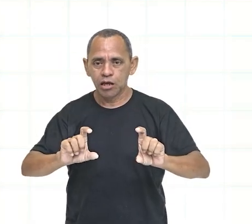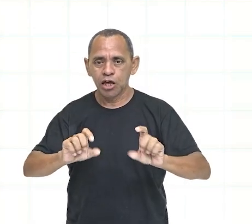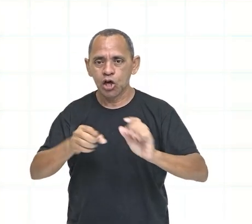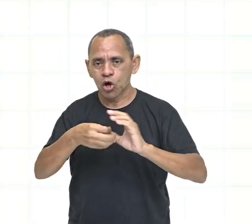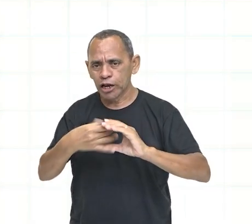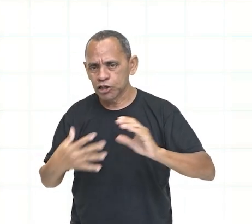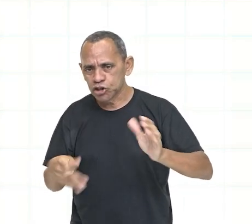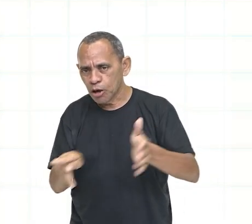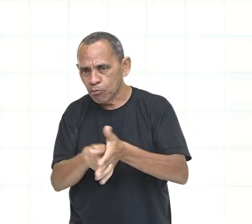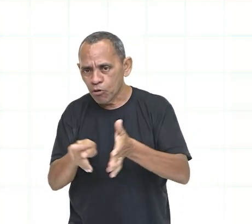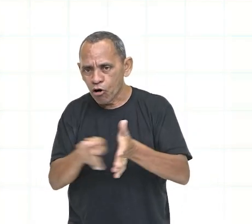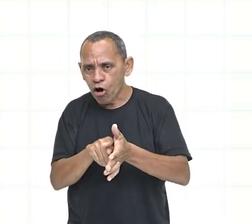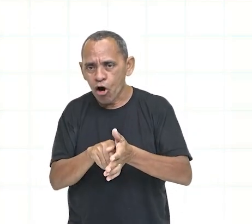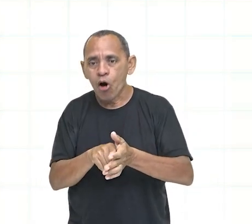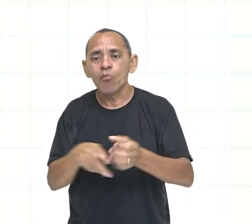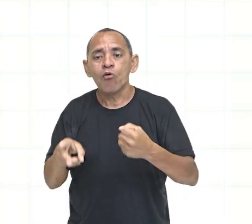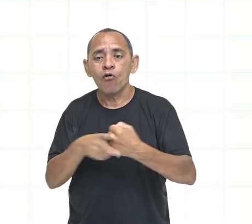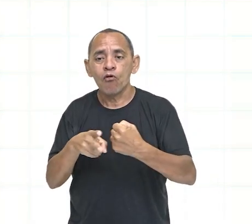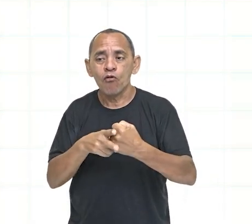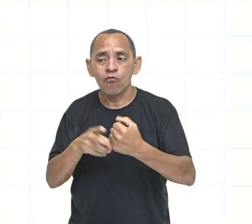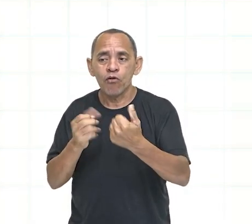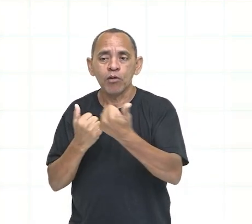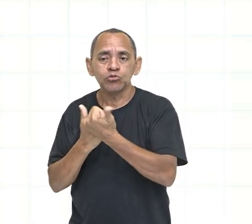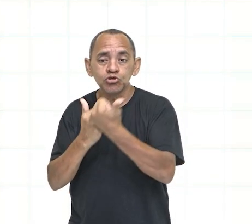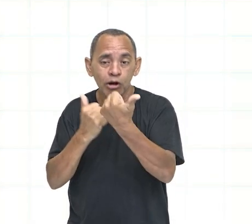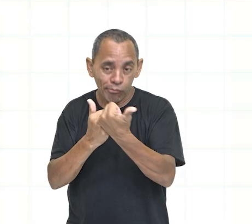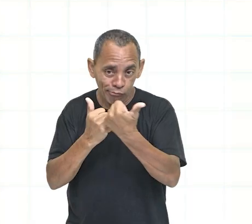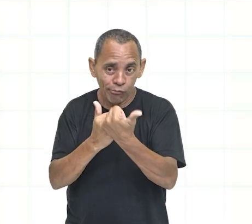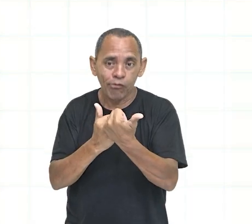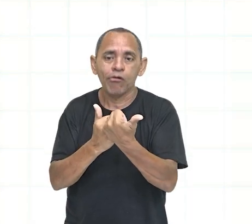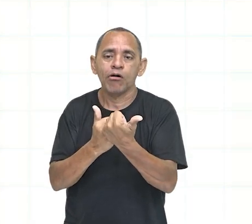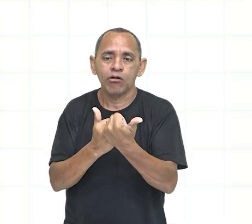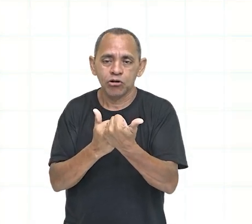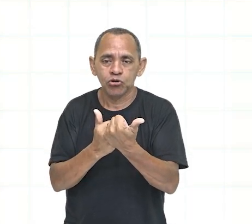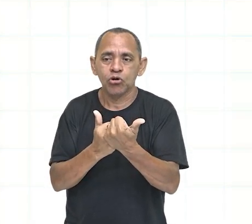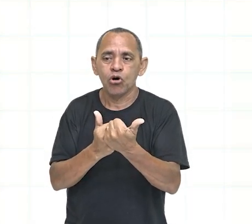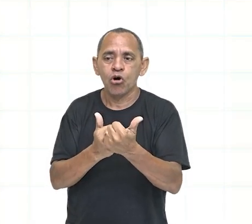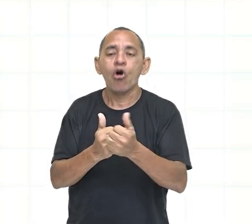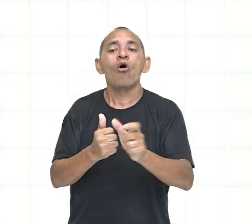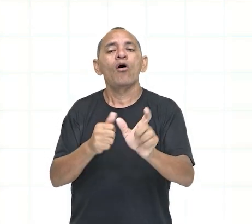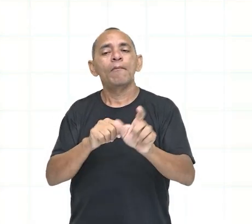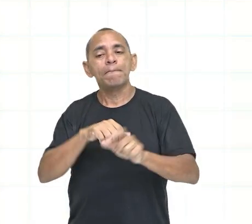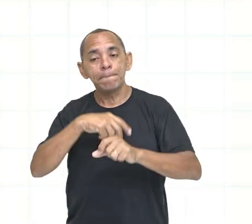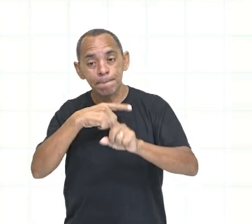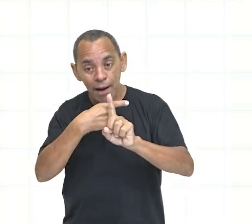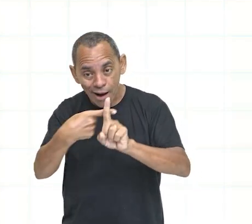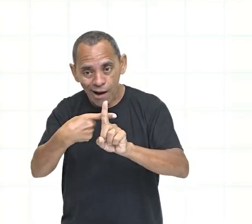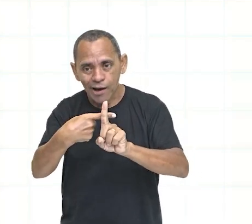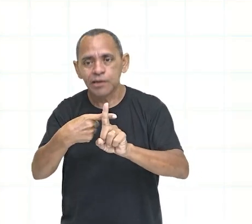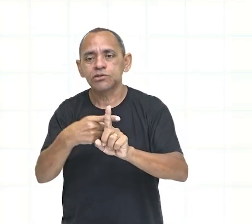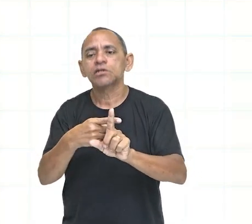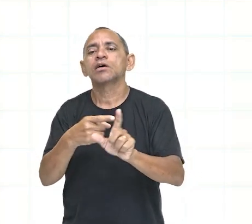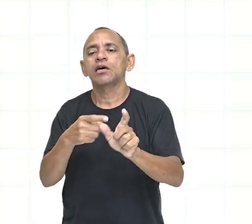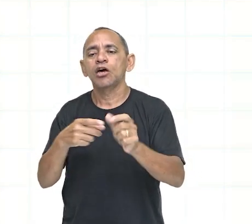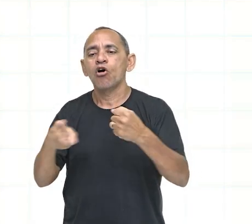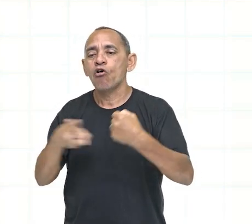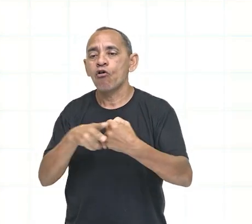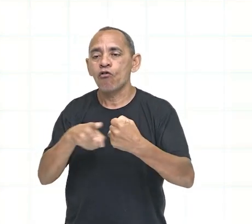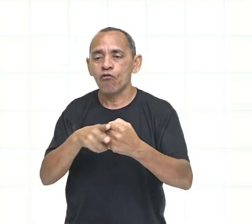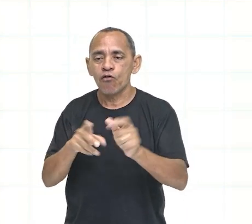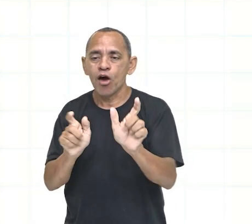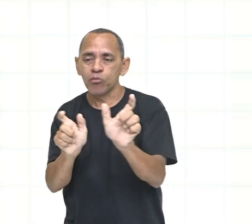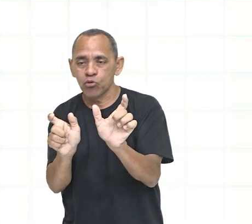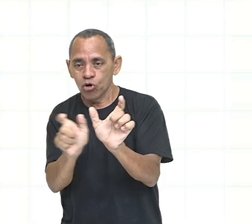do verbo modal would e mais o verbo no infinitivo, tá? Então, olha a estrutura dessa oração